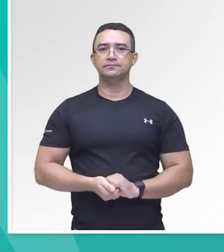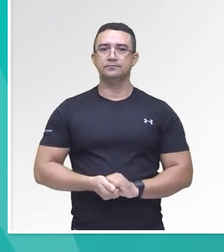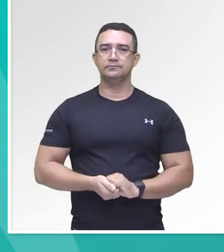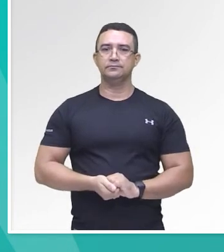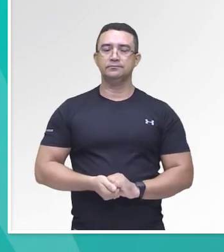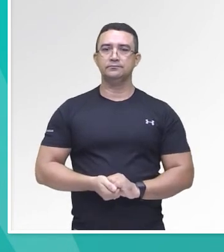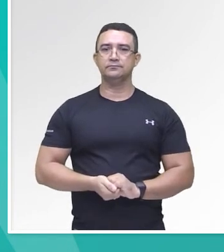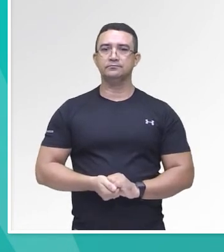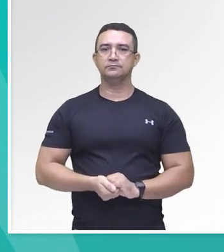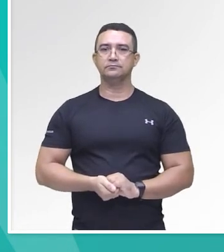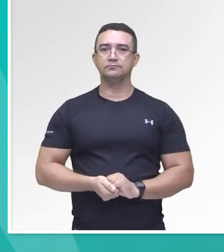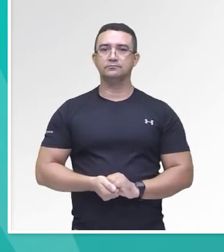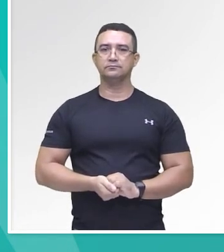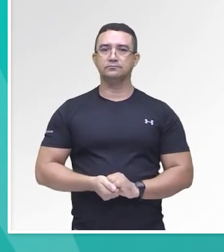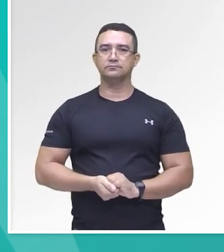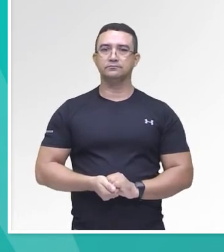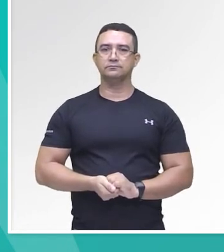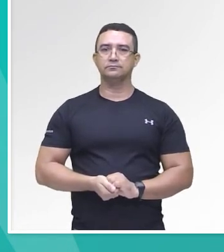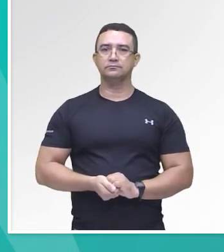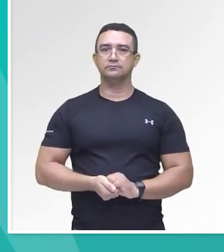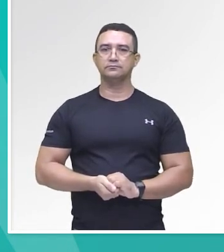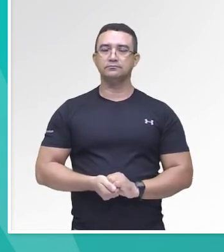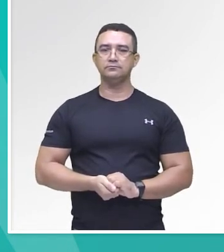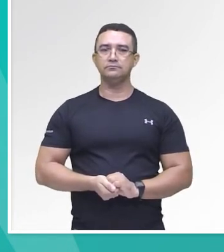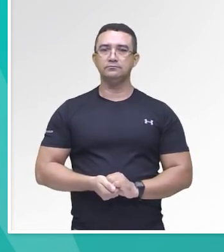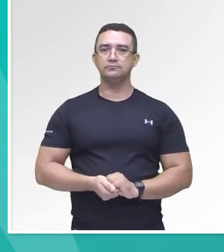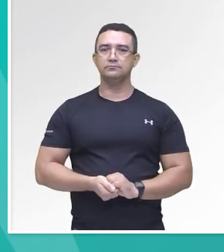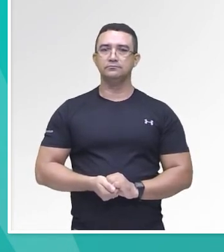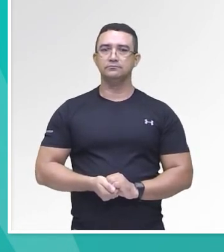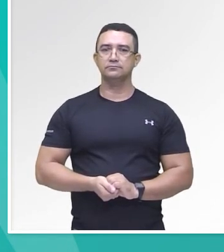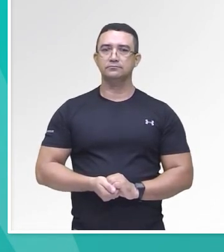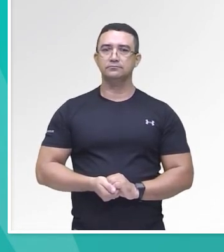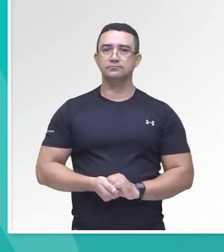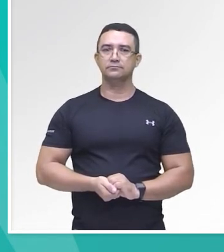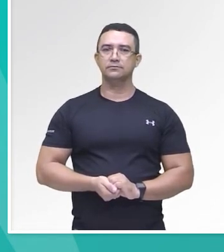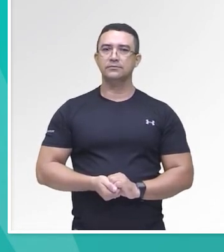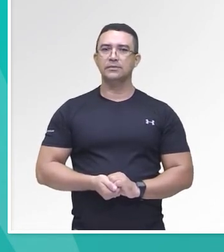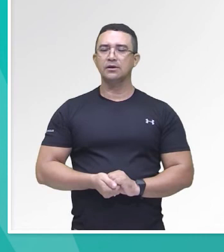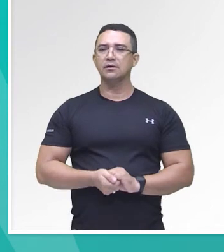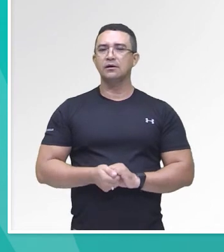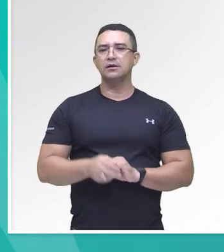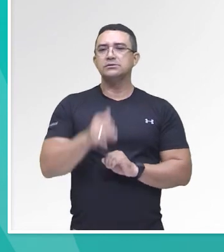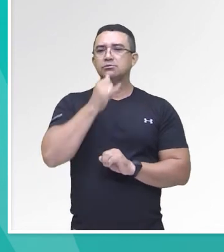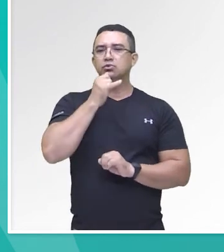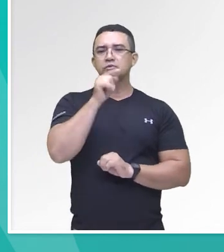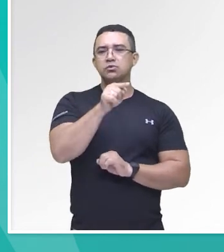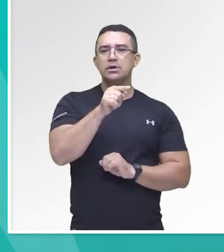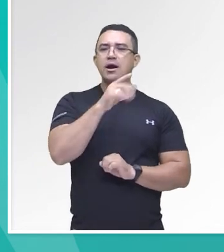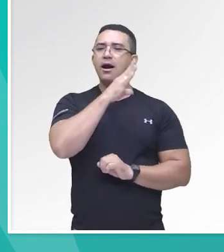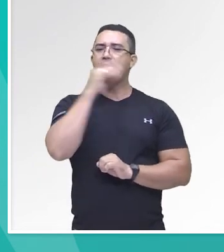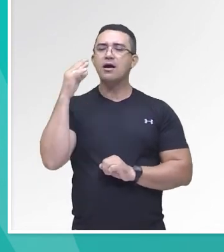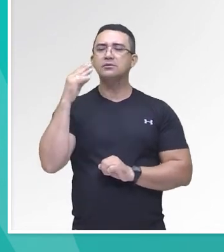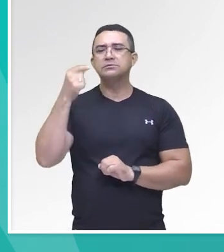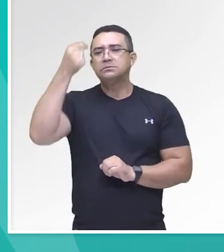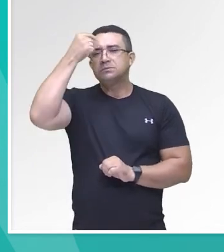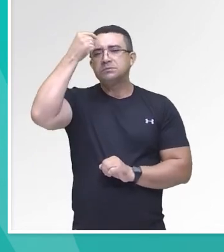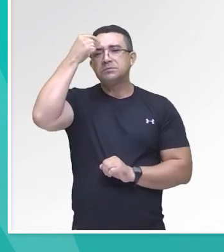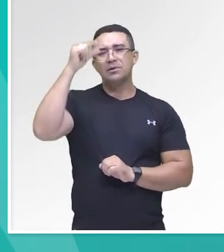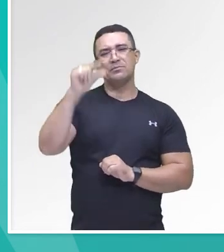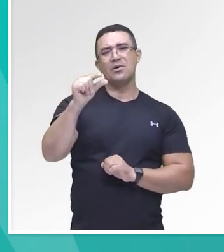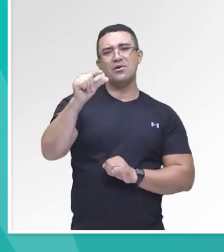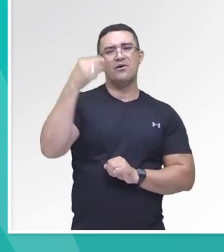nosso exemplo. Além disso, pela pouca maturidade, as crianças são